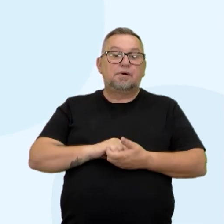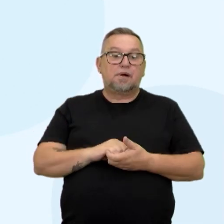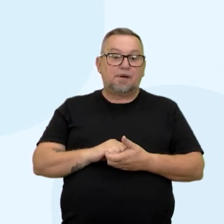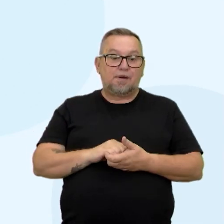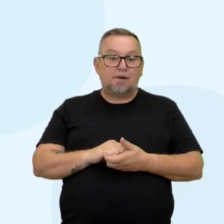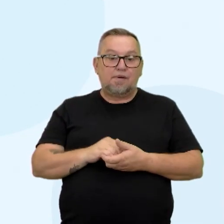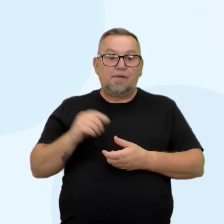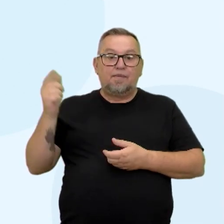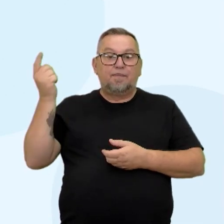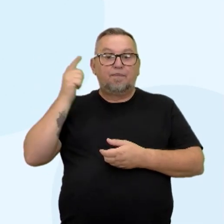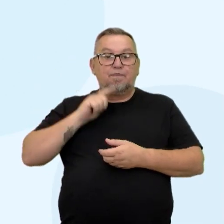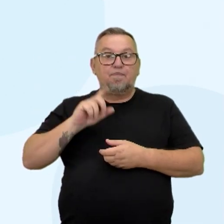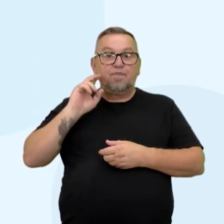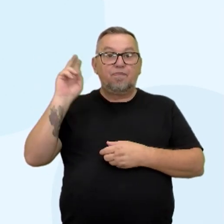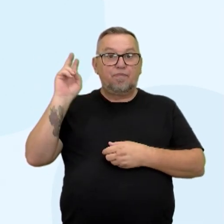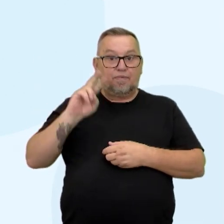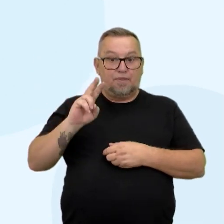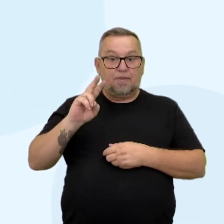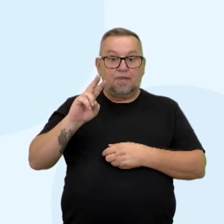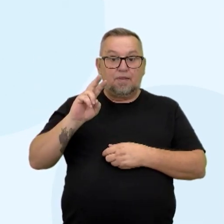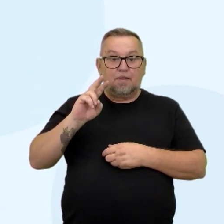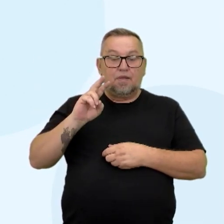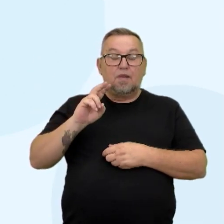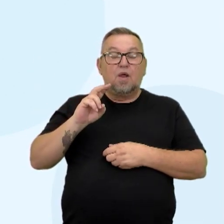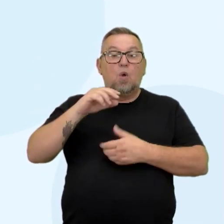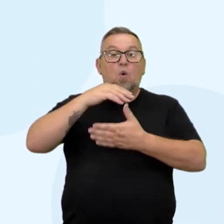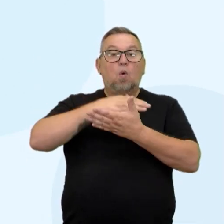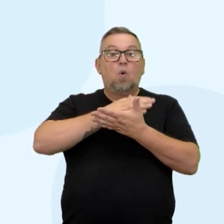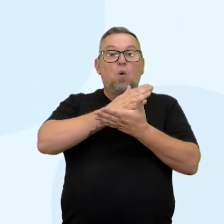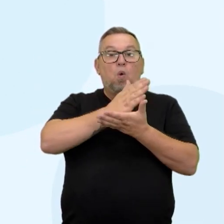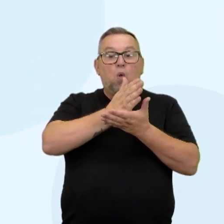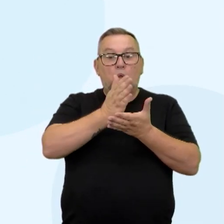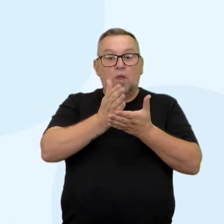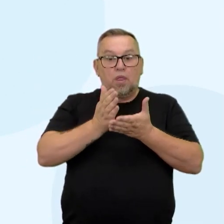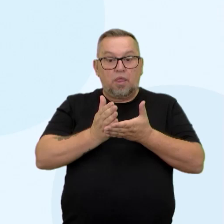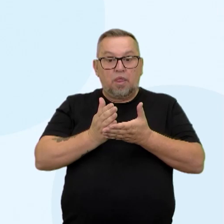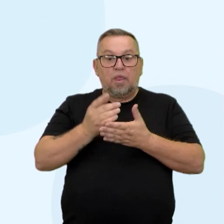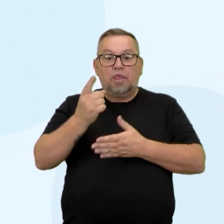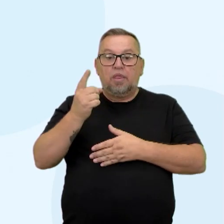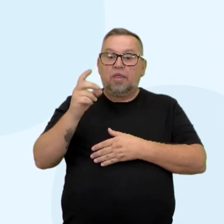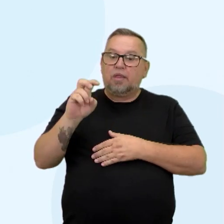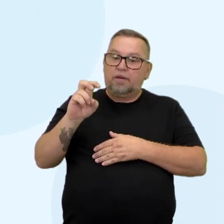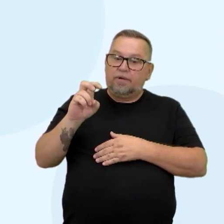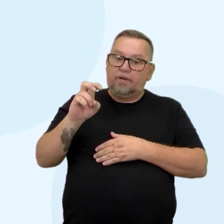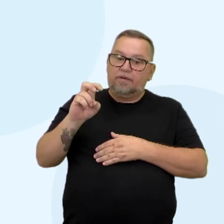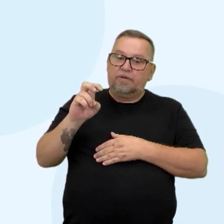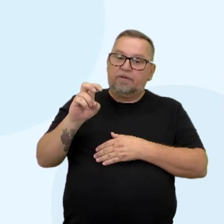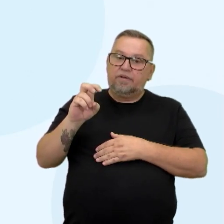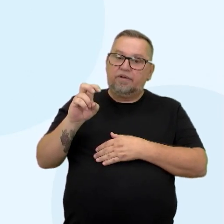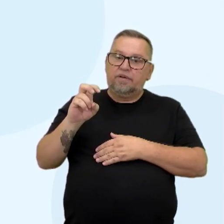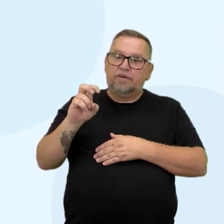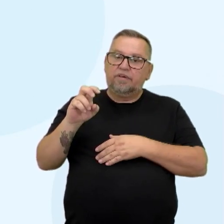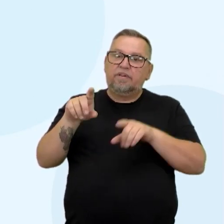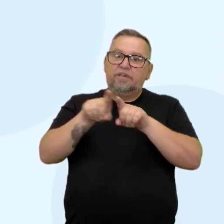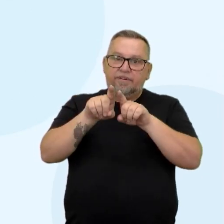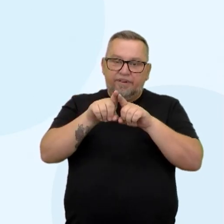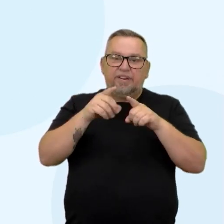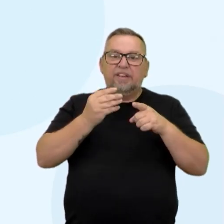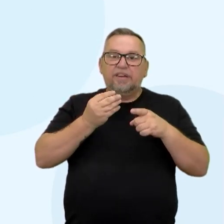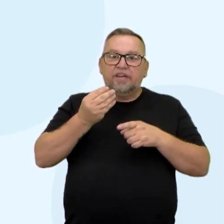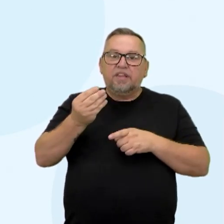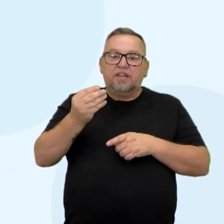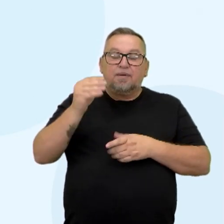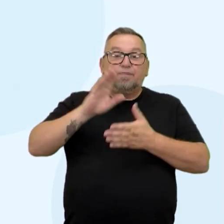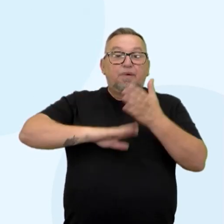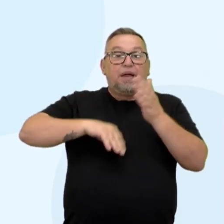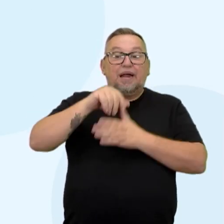Então, a gente consegue observar aí na tela que o bolo foi dividido em 15 partes iguais e foi